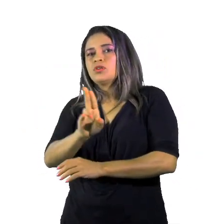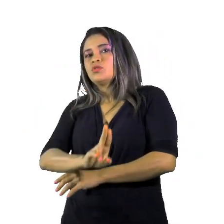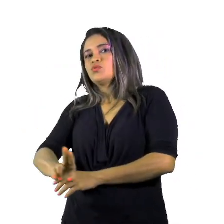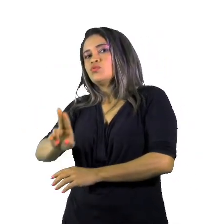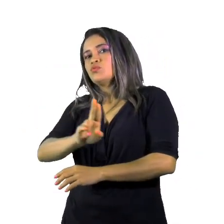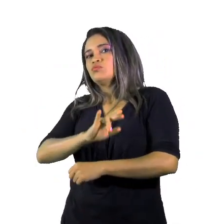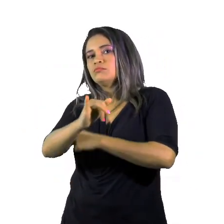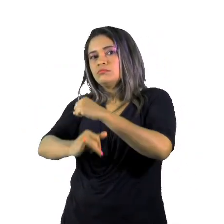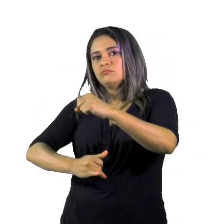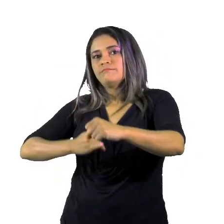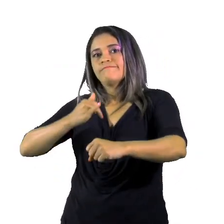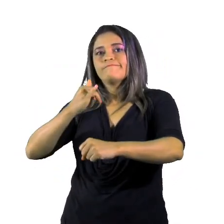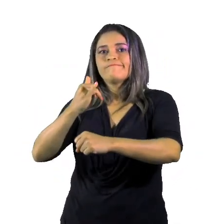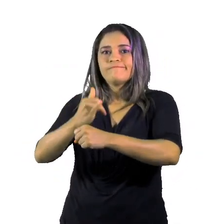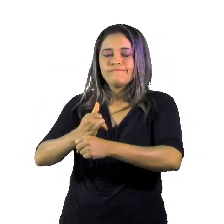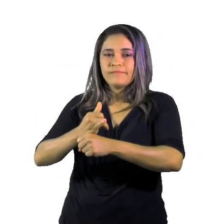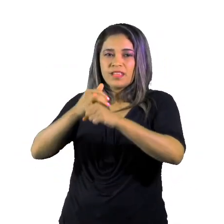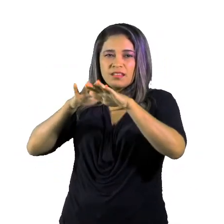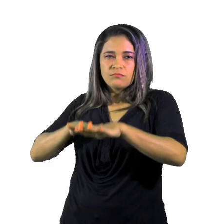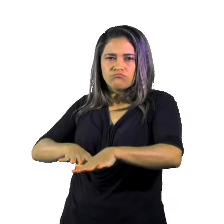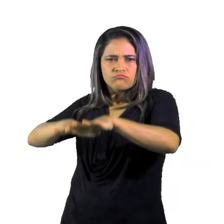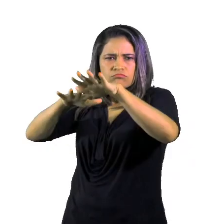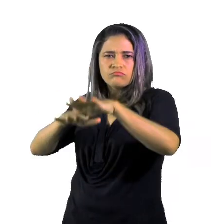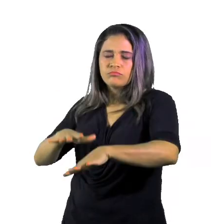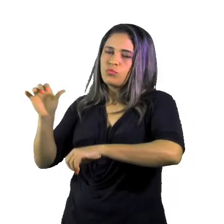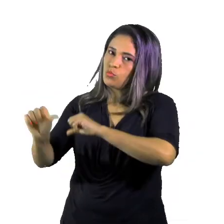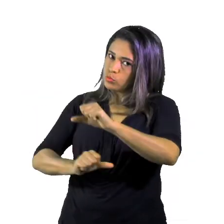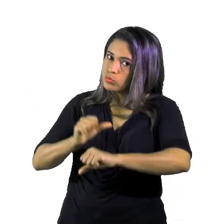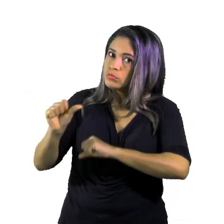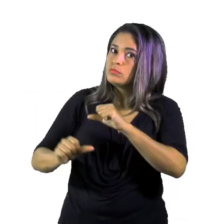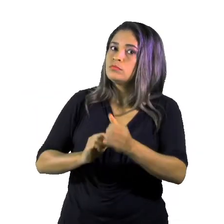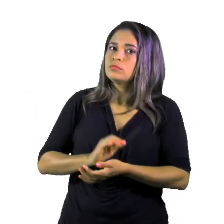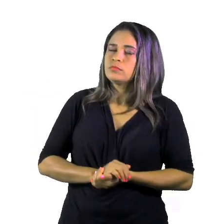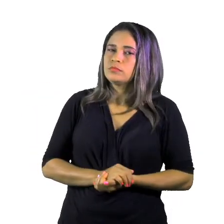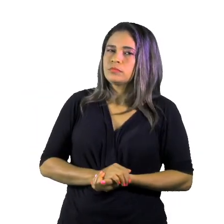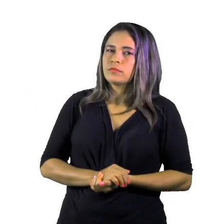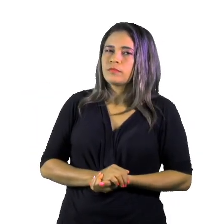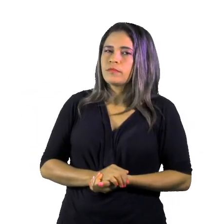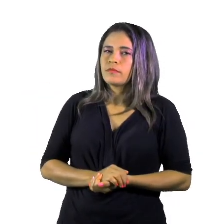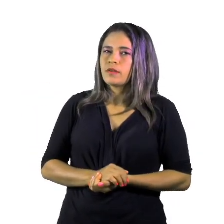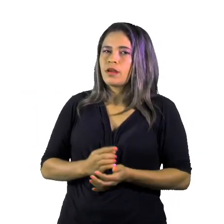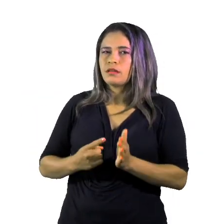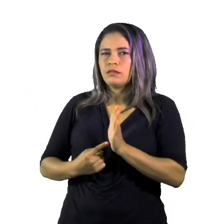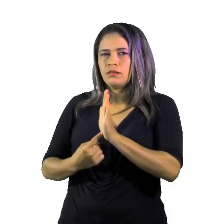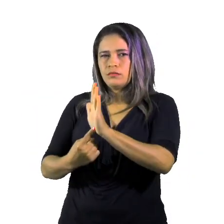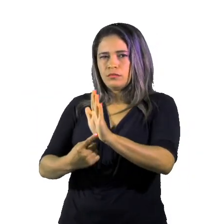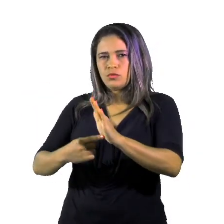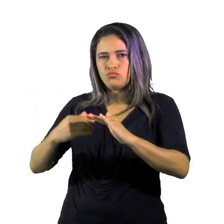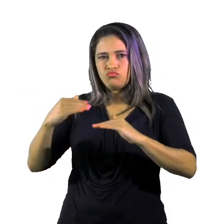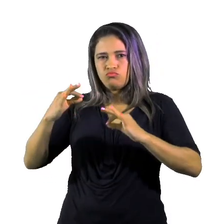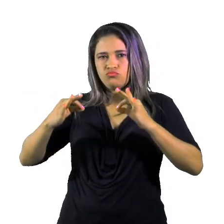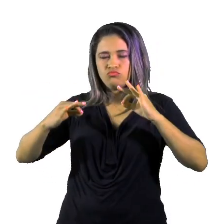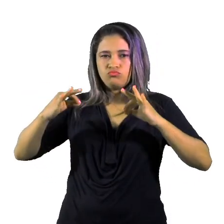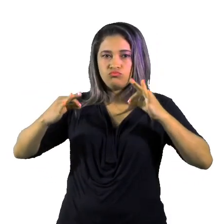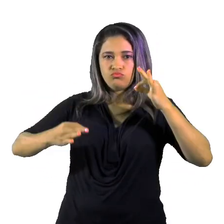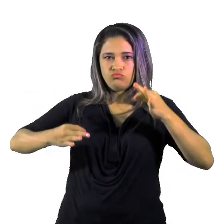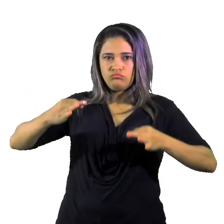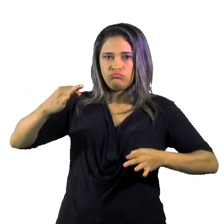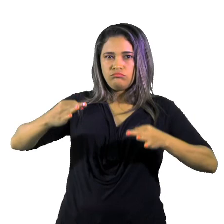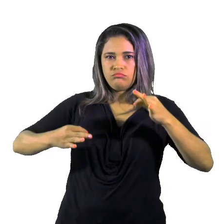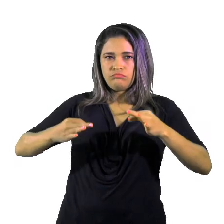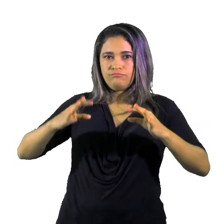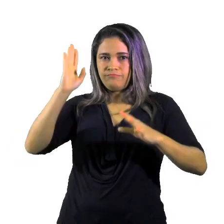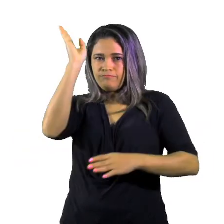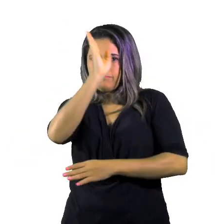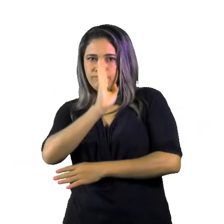essas manifestações, elas causam grandes mudanças até no cenário político do país. Ó, um exemplo que eu vou trazer